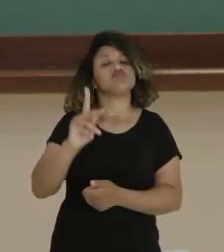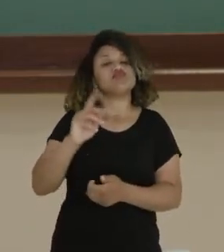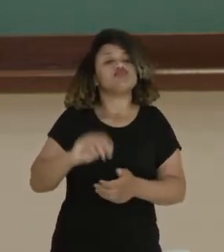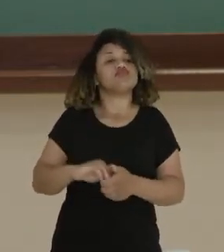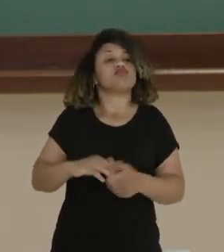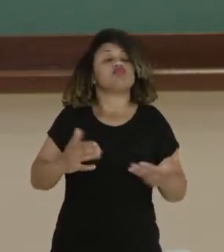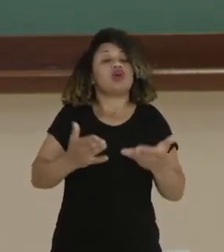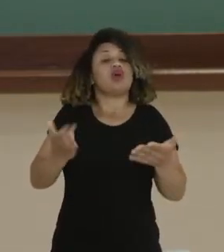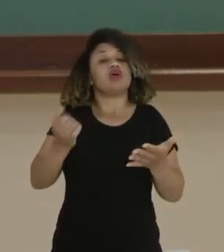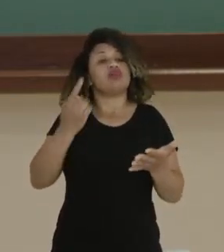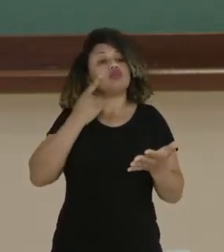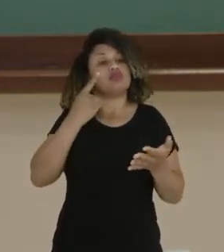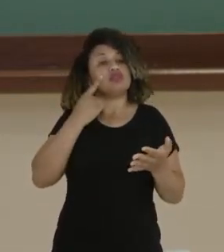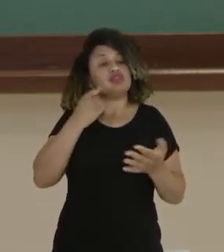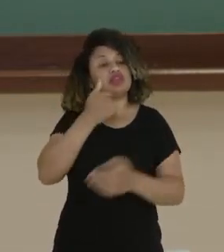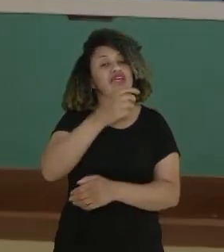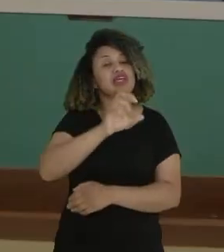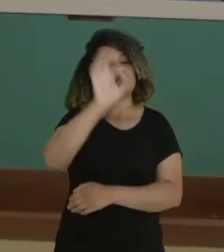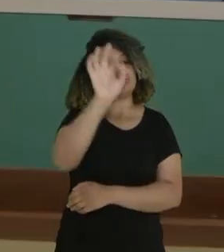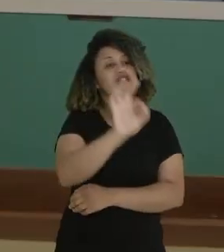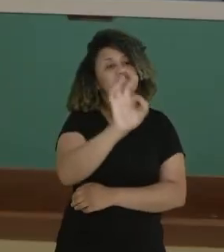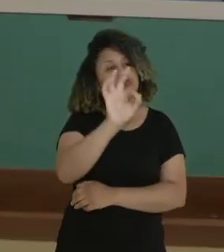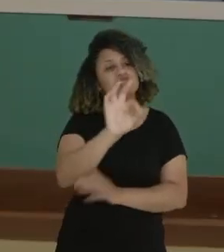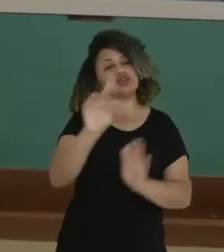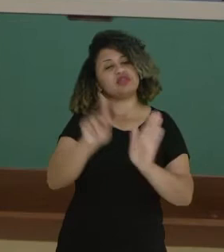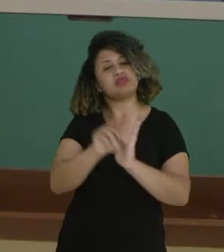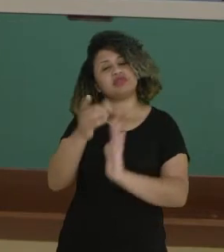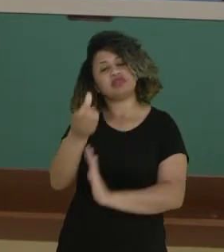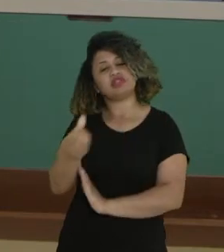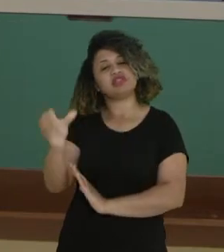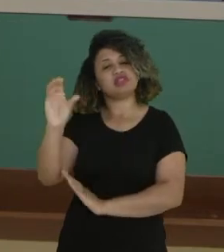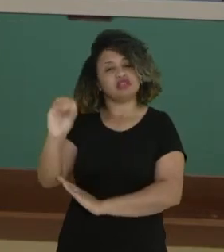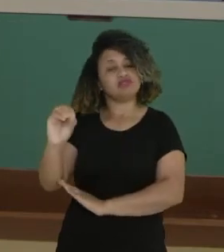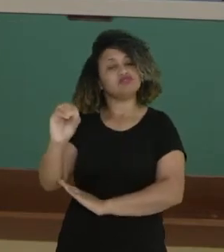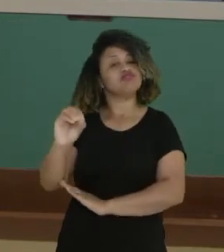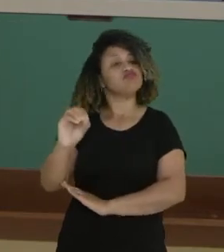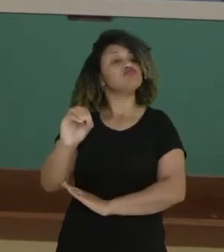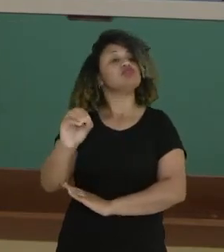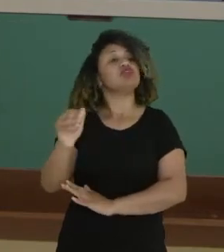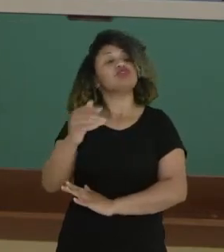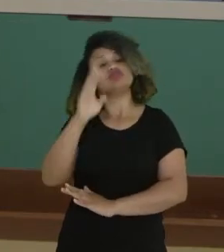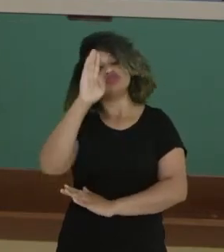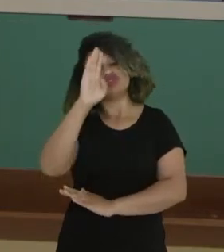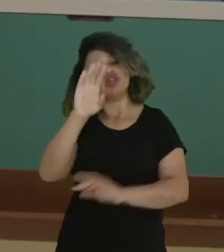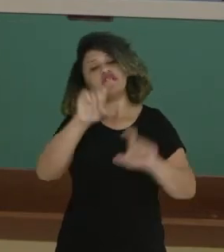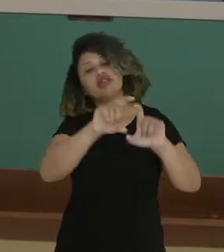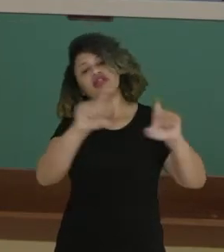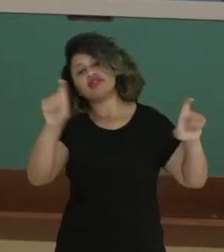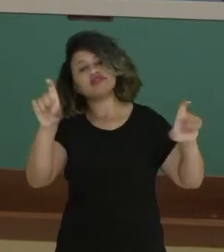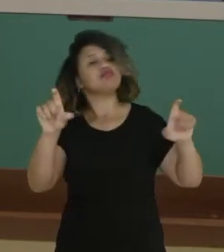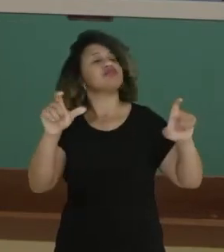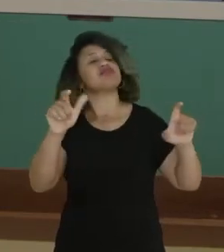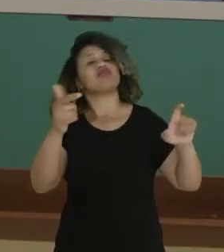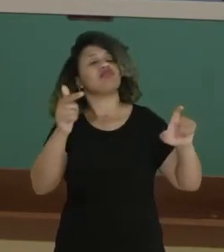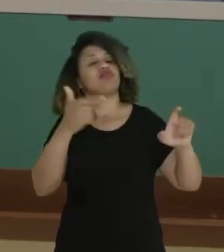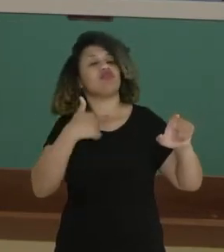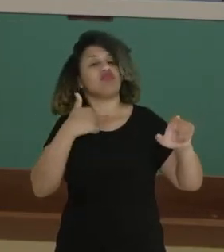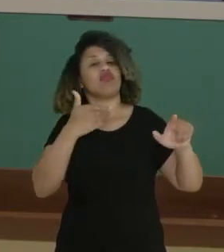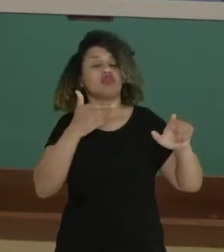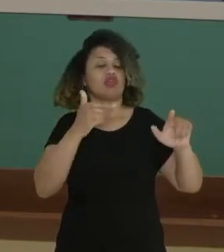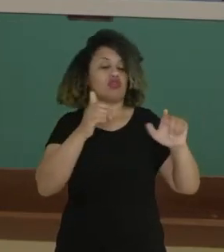ver. 15% de 60. Então nós vamos direto para a conta, né? Não tem nenhuma aplicação,